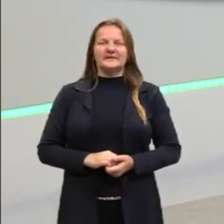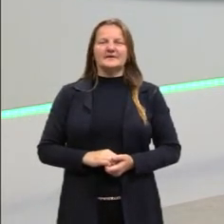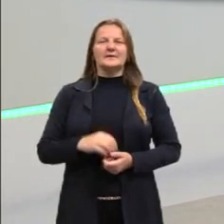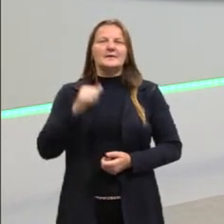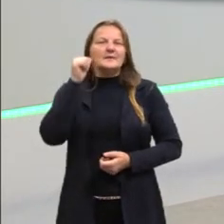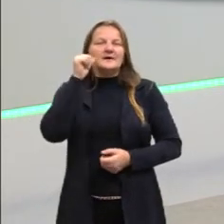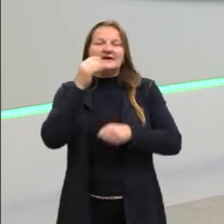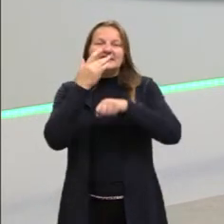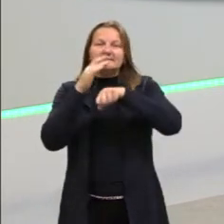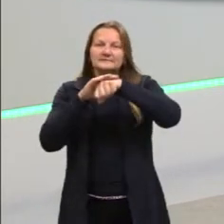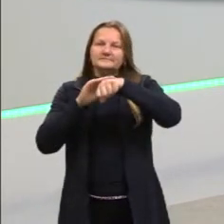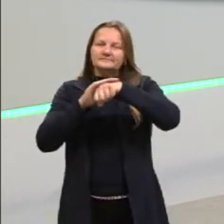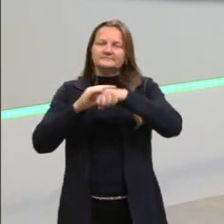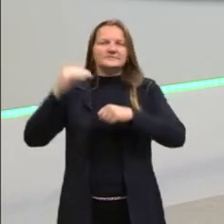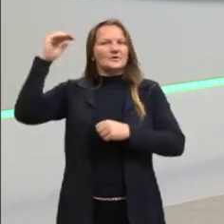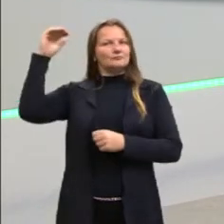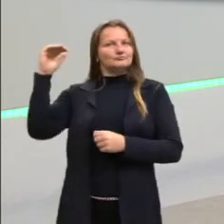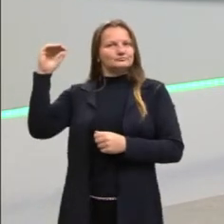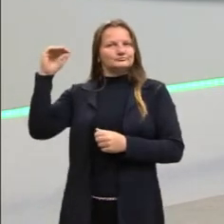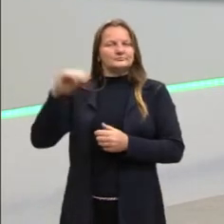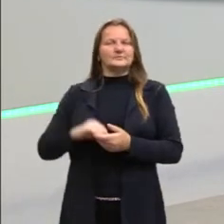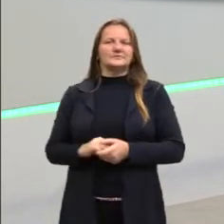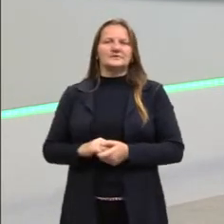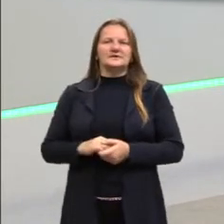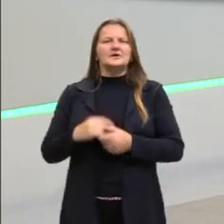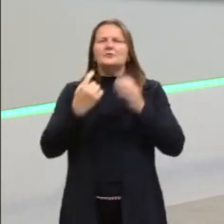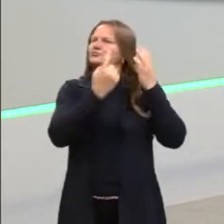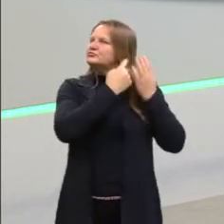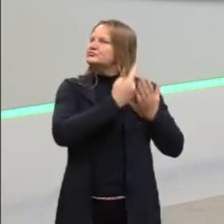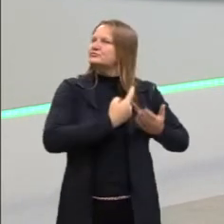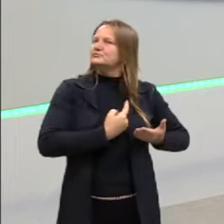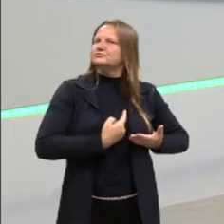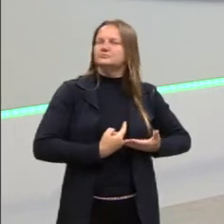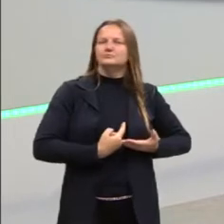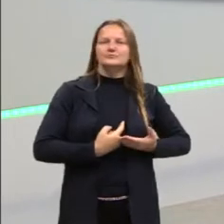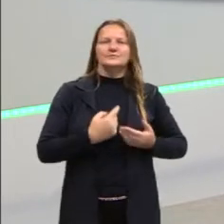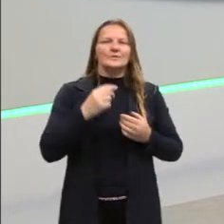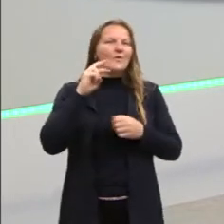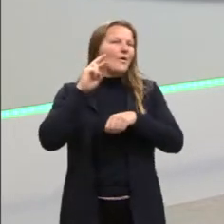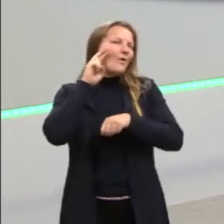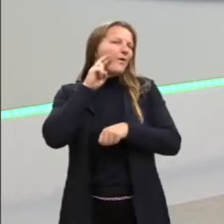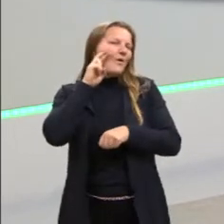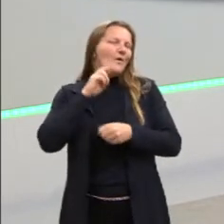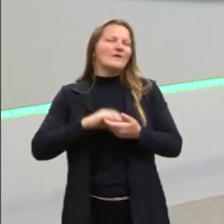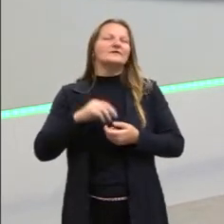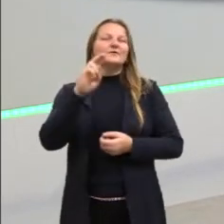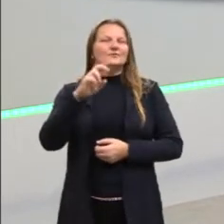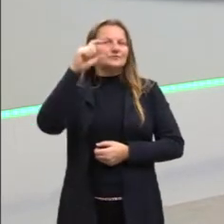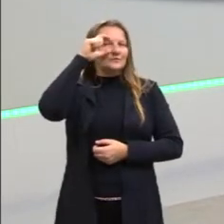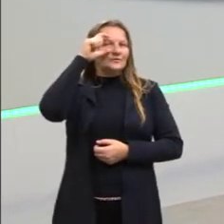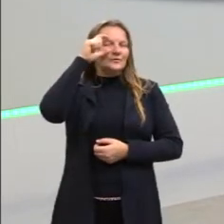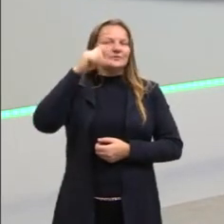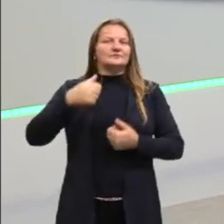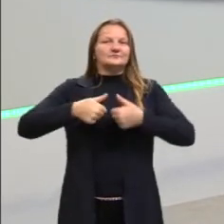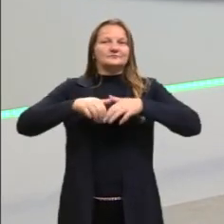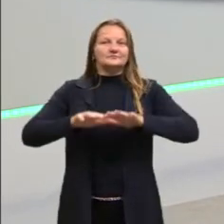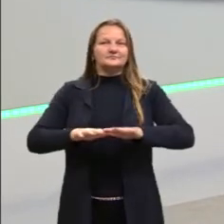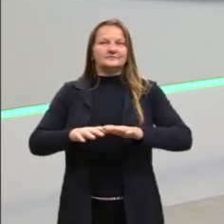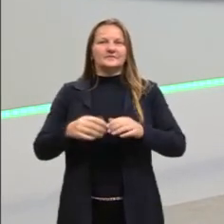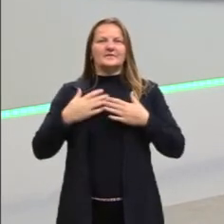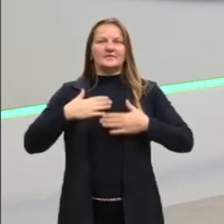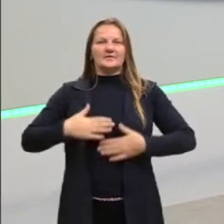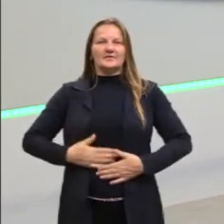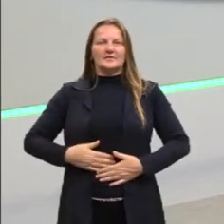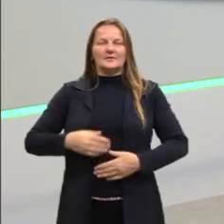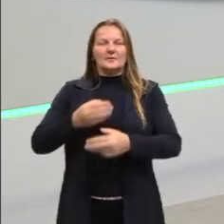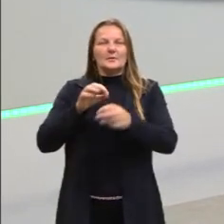mulher branca, de estatura média, cabelos cacheados pintados de cor de rosa, uso óculos, estou aqui com a camiseta